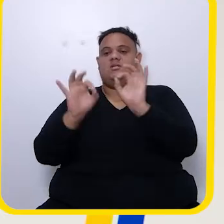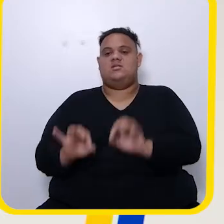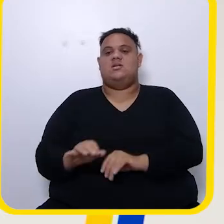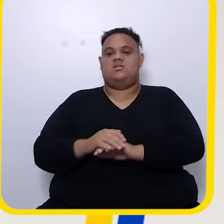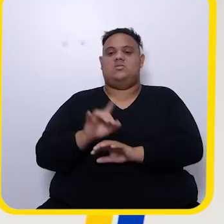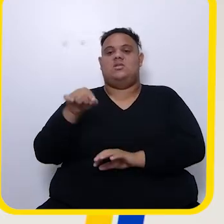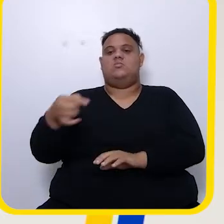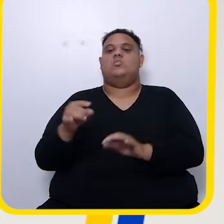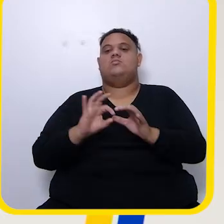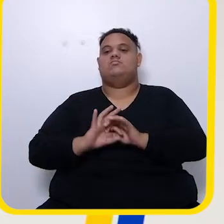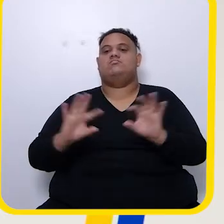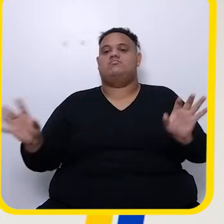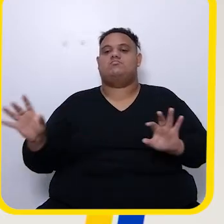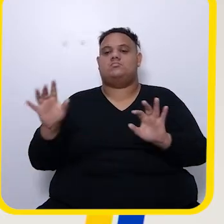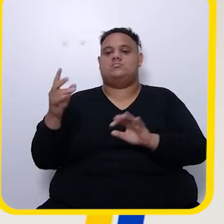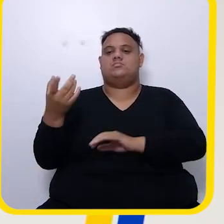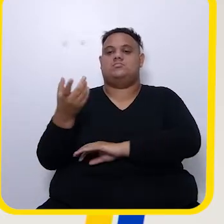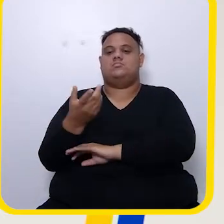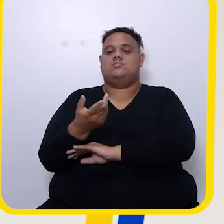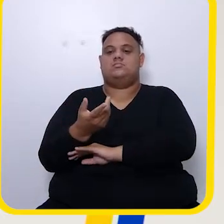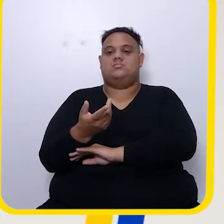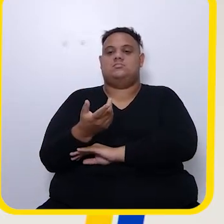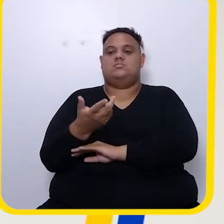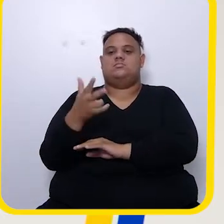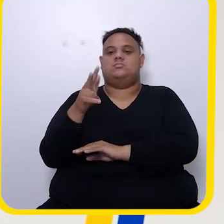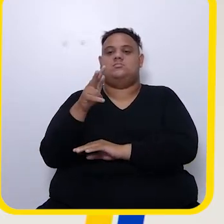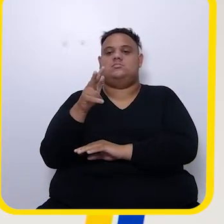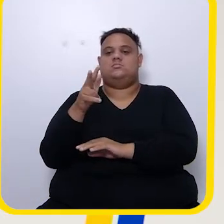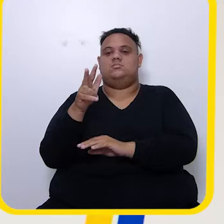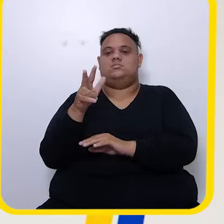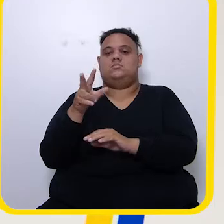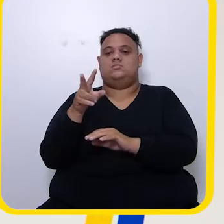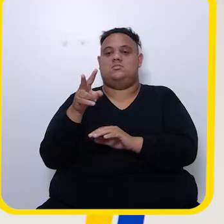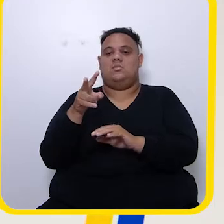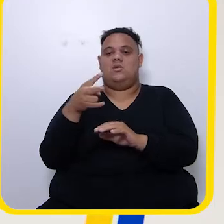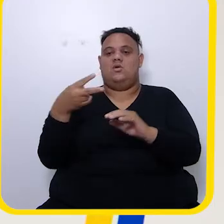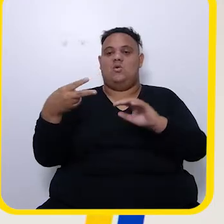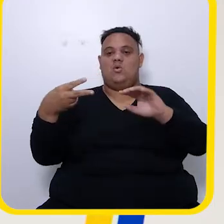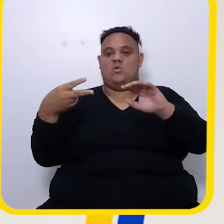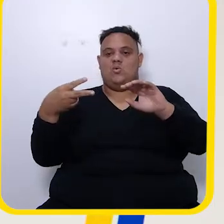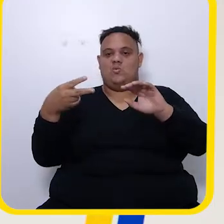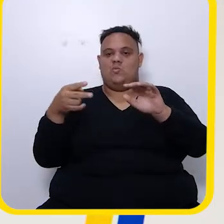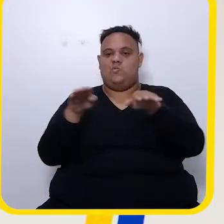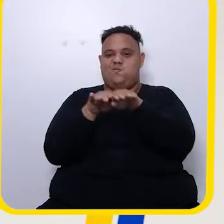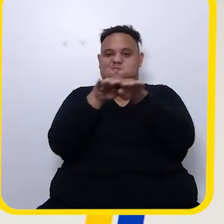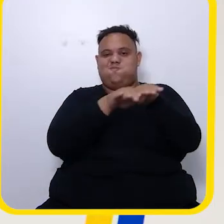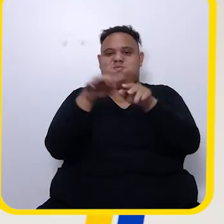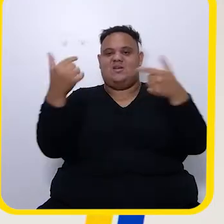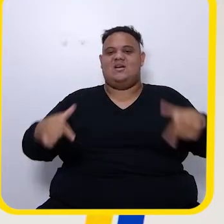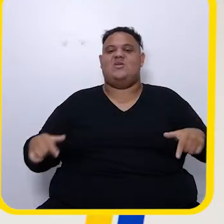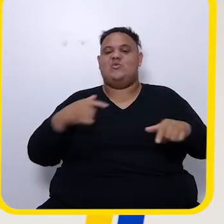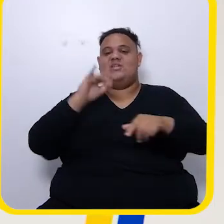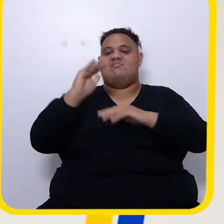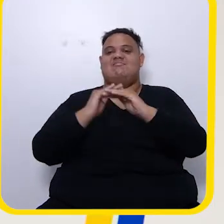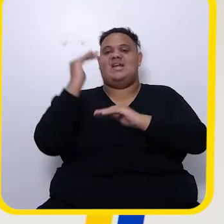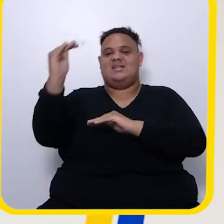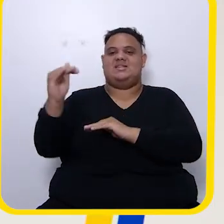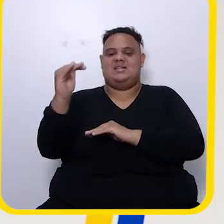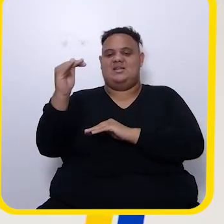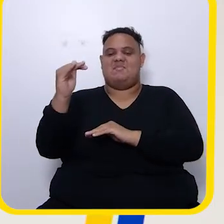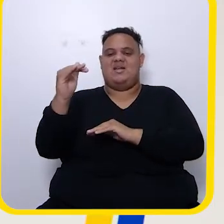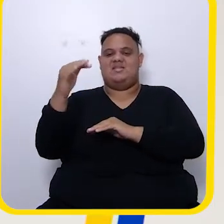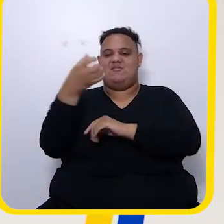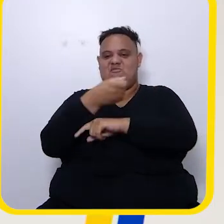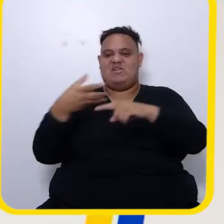eu deixo todos os denominadores iguais, eu paro de trabalhar com eles, vou trabalhar apenas com a parte de cima da minha fração. Então,